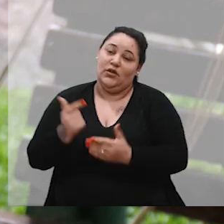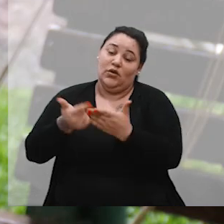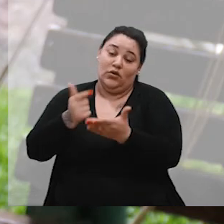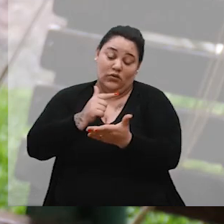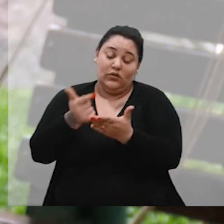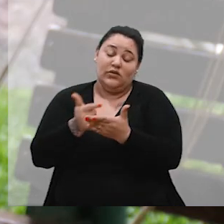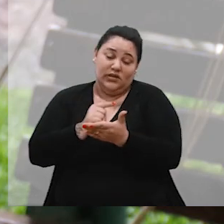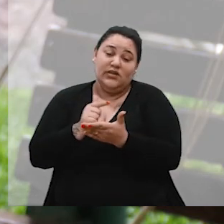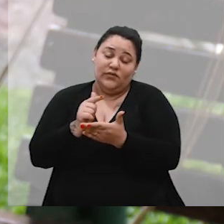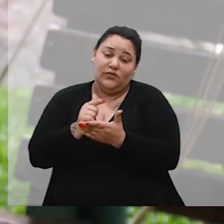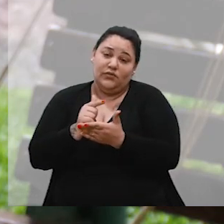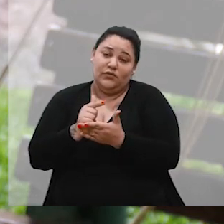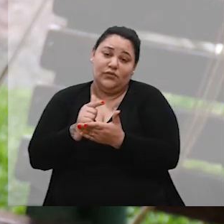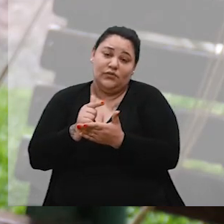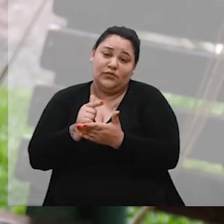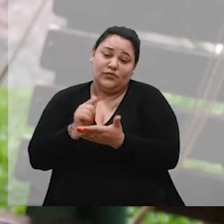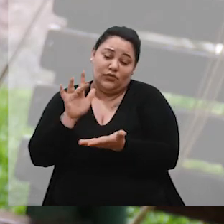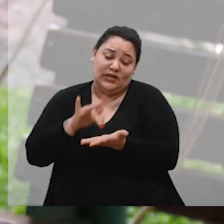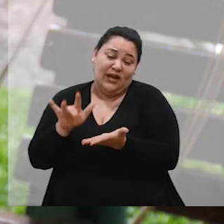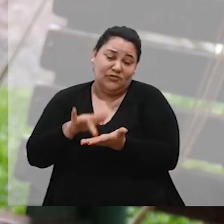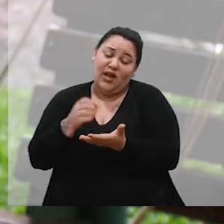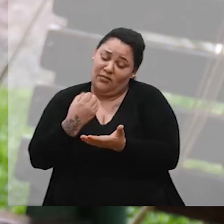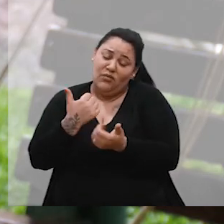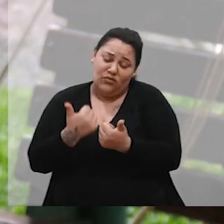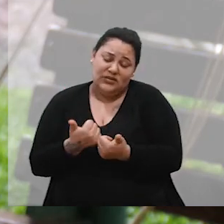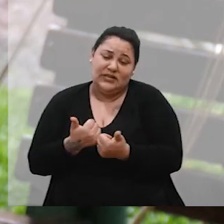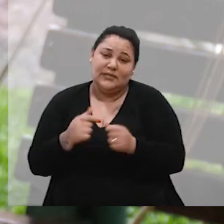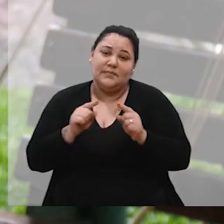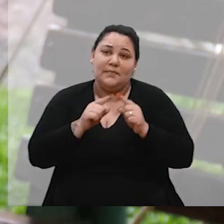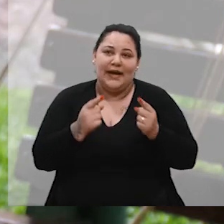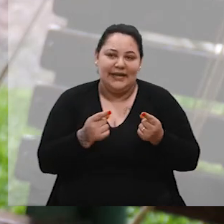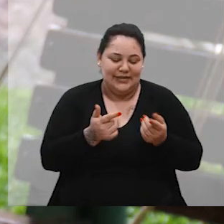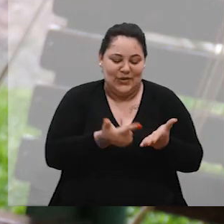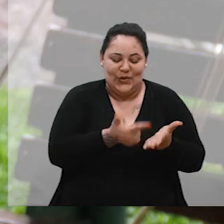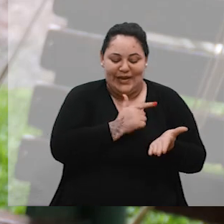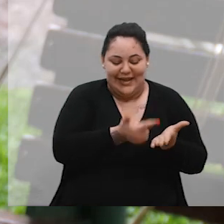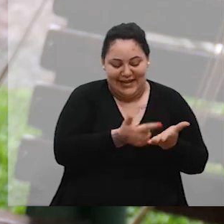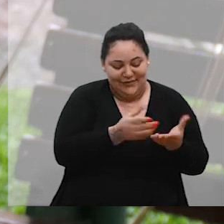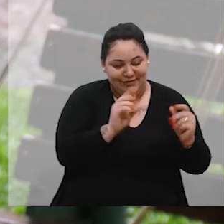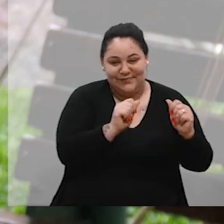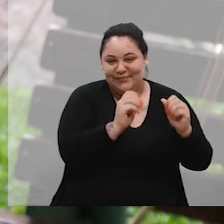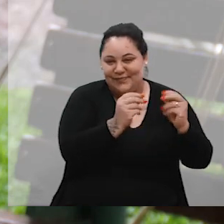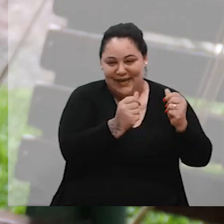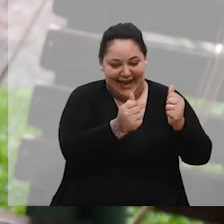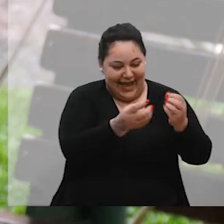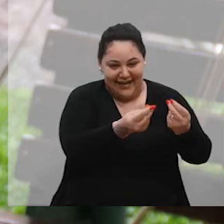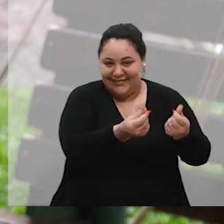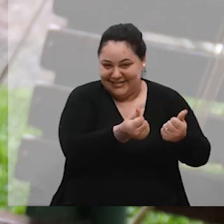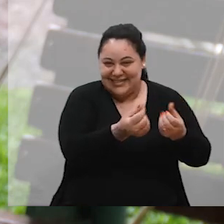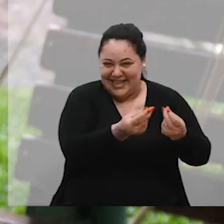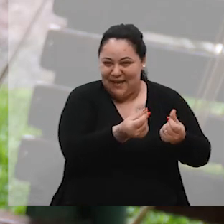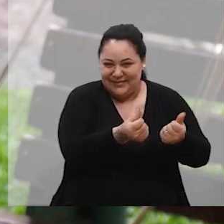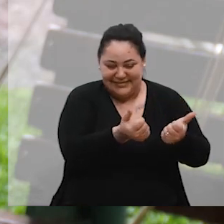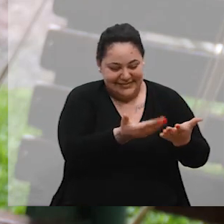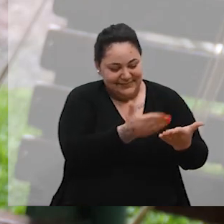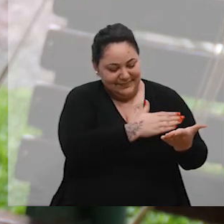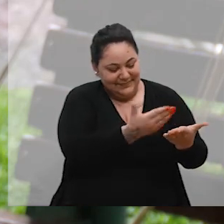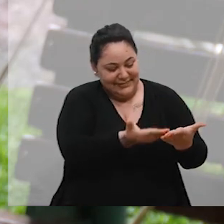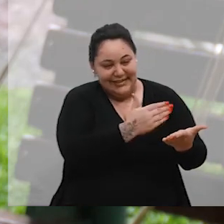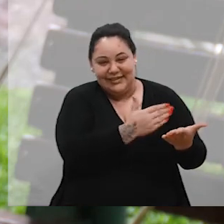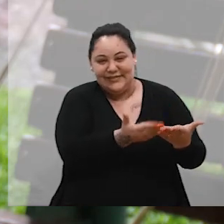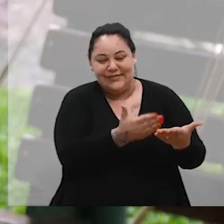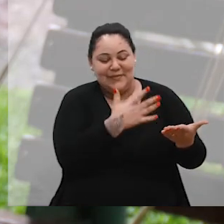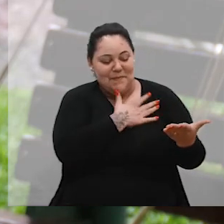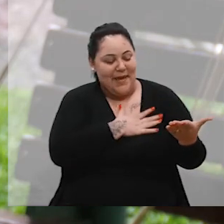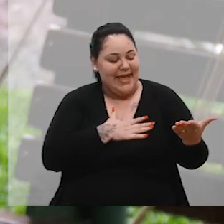papel. Eu acho que ele preenche um papel importante também. Mas o aspecto físico do objeto, do prazer,